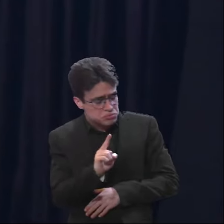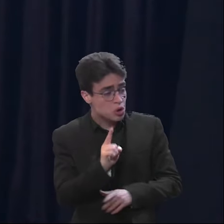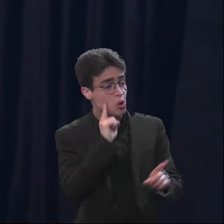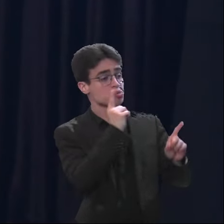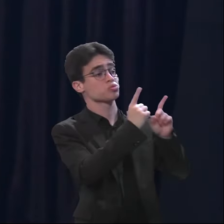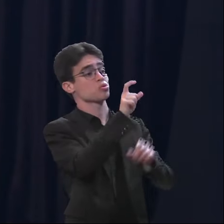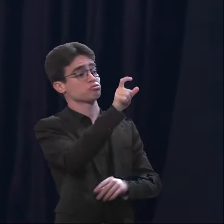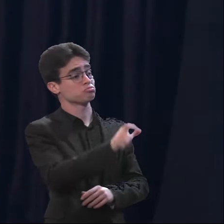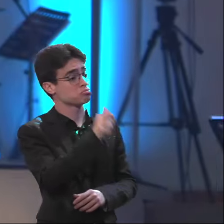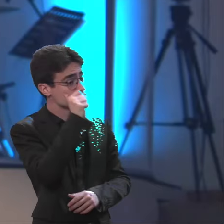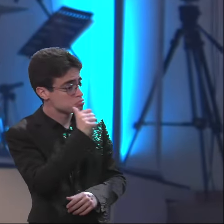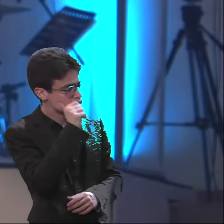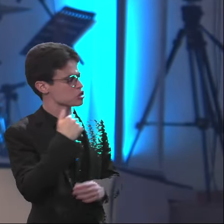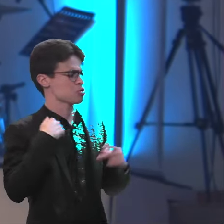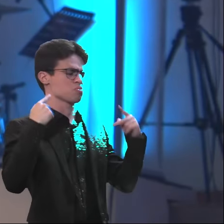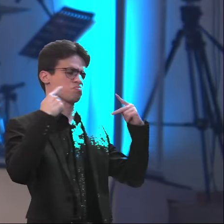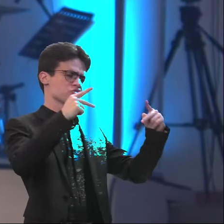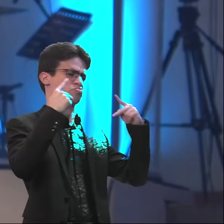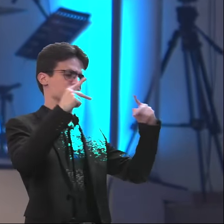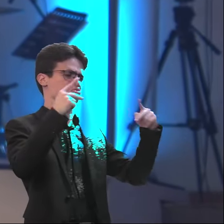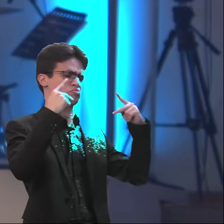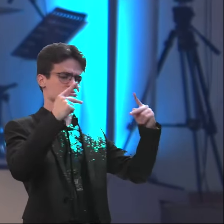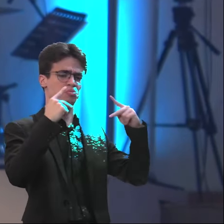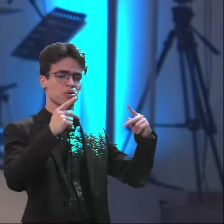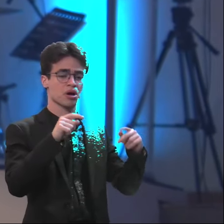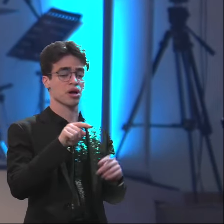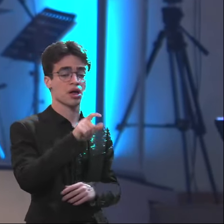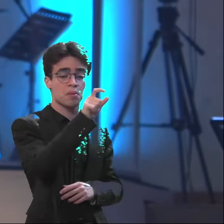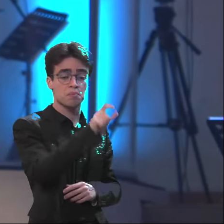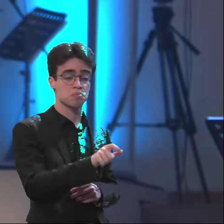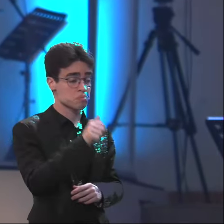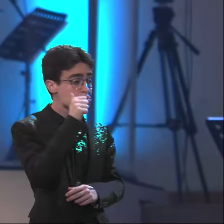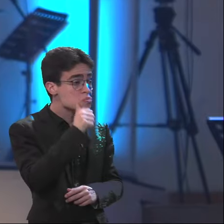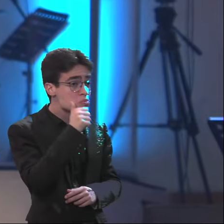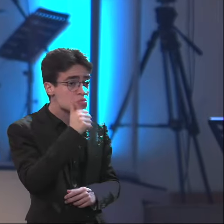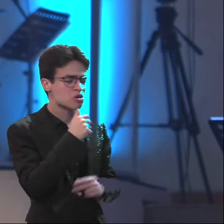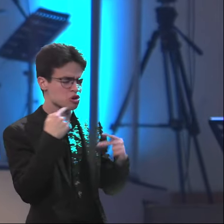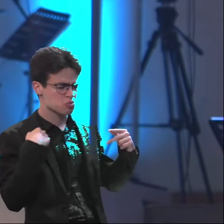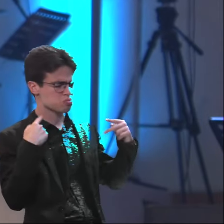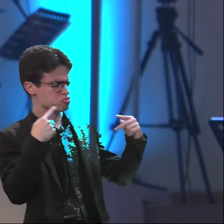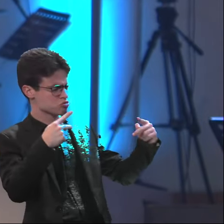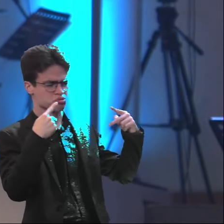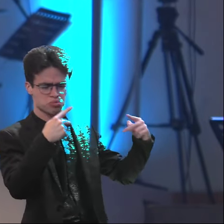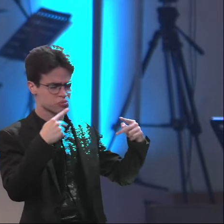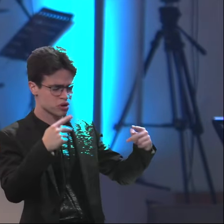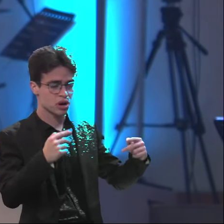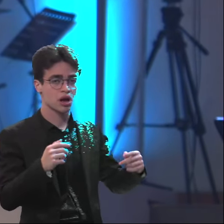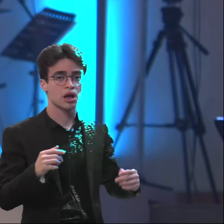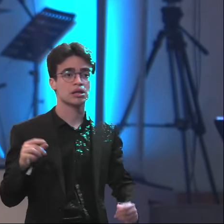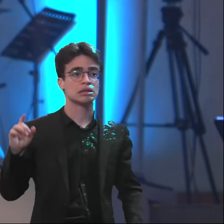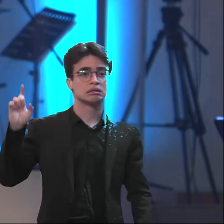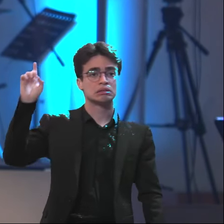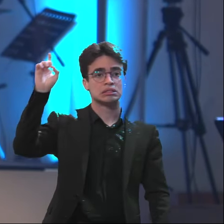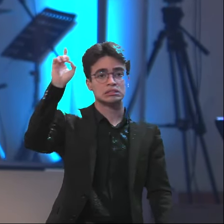ela. E enquanto falavam com aquela mulher, o Senhor abriu o